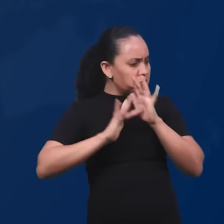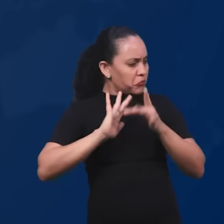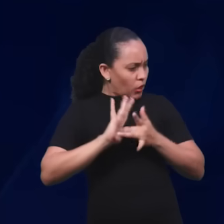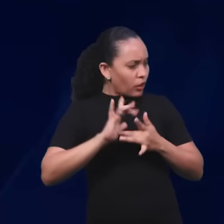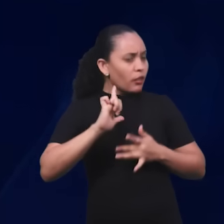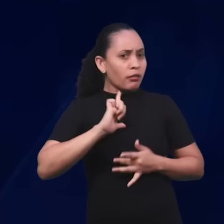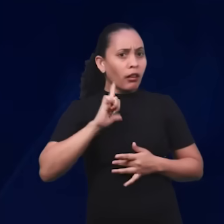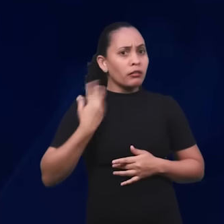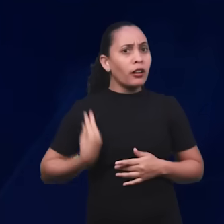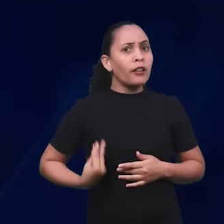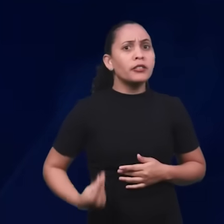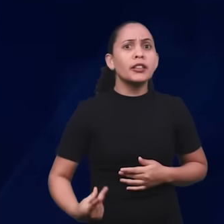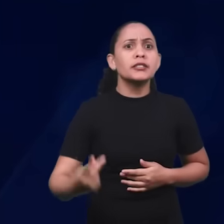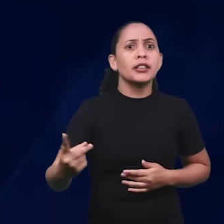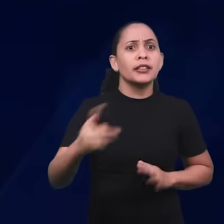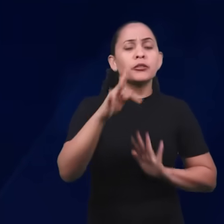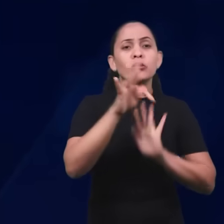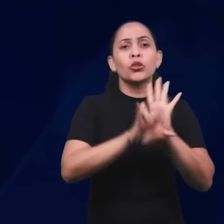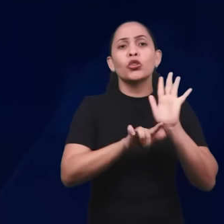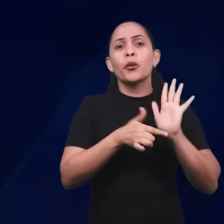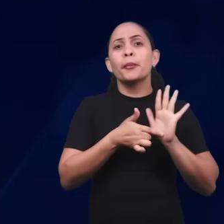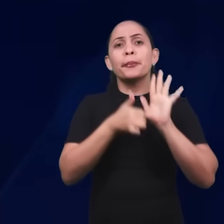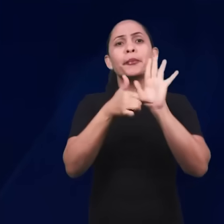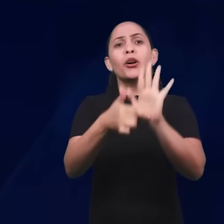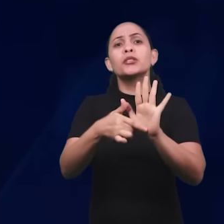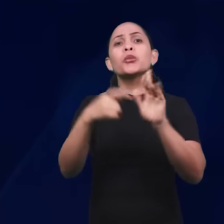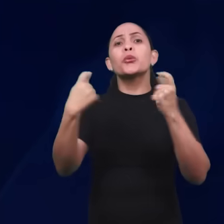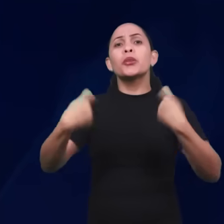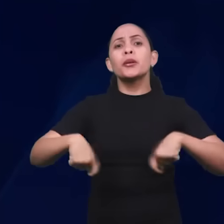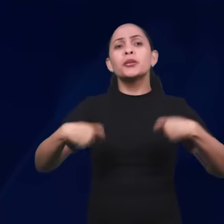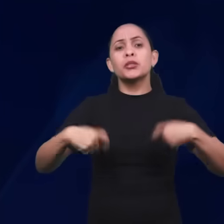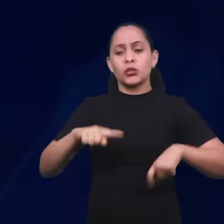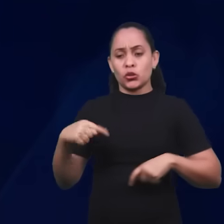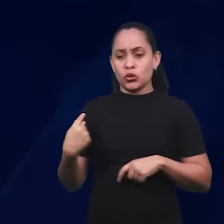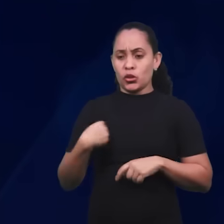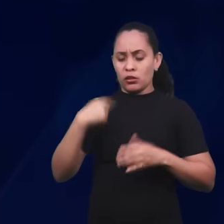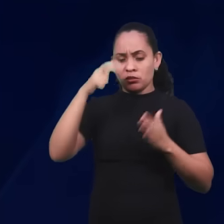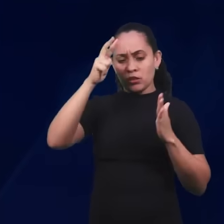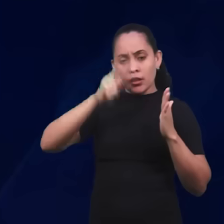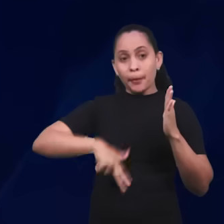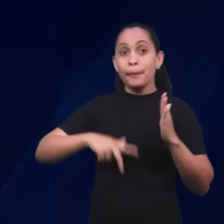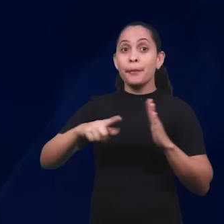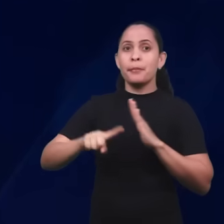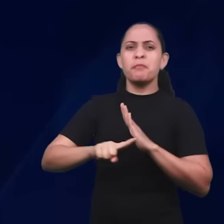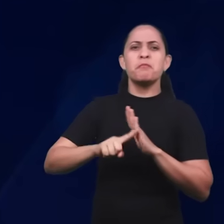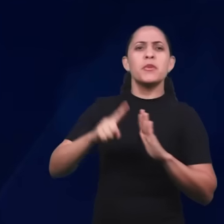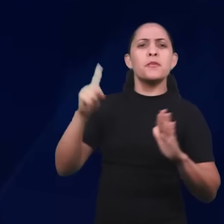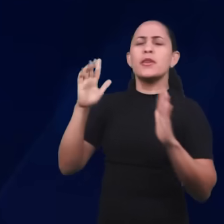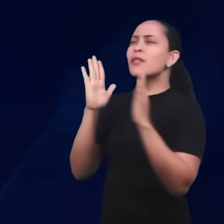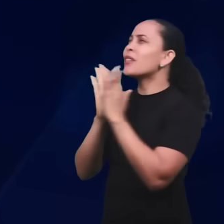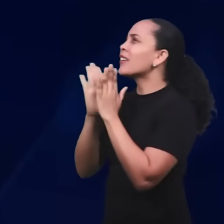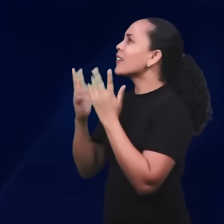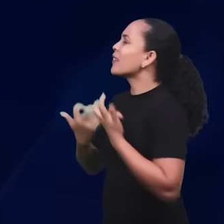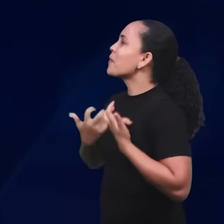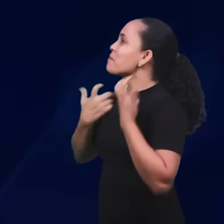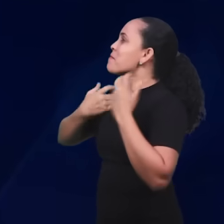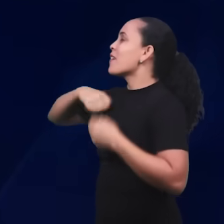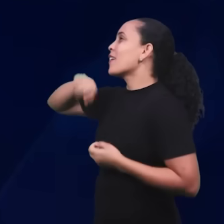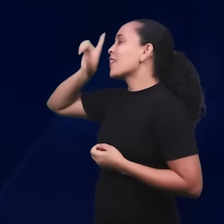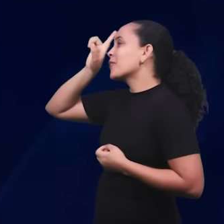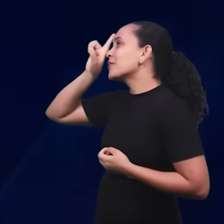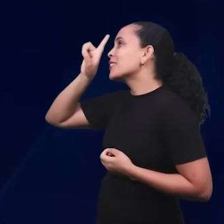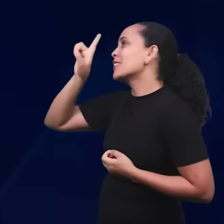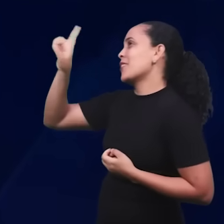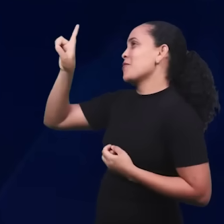achá-la-á. O texto fala claramente a respeito dessa necessidade que nós lemos. Buscai primeiro o reino de